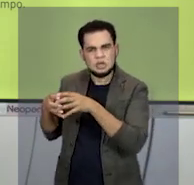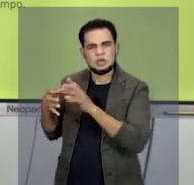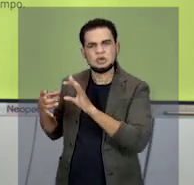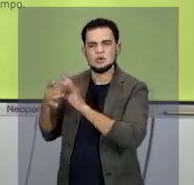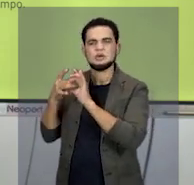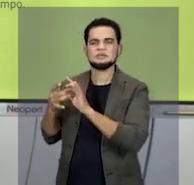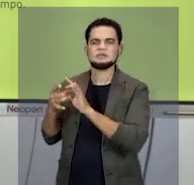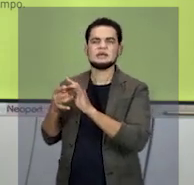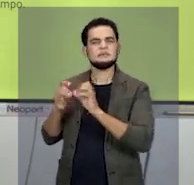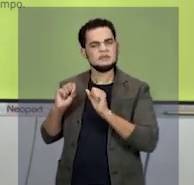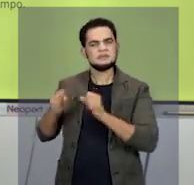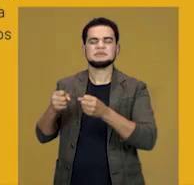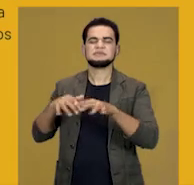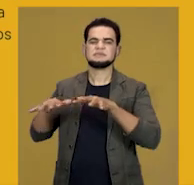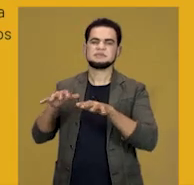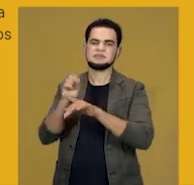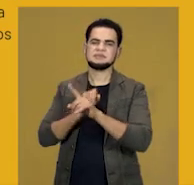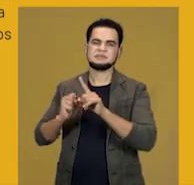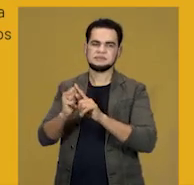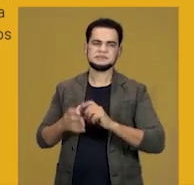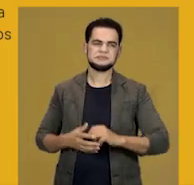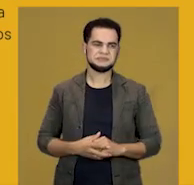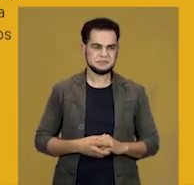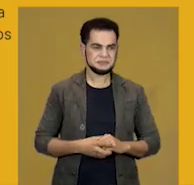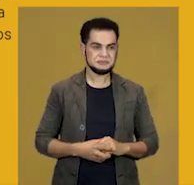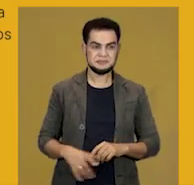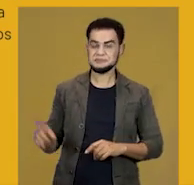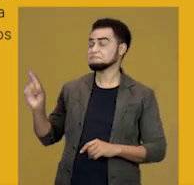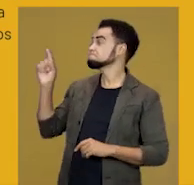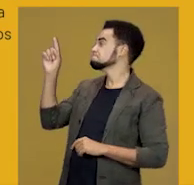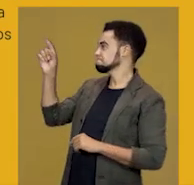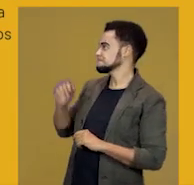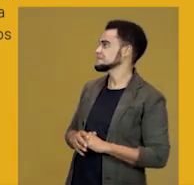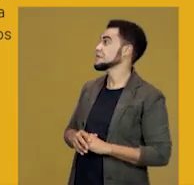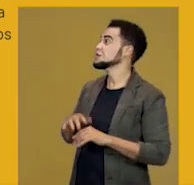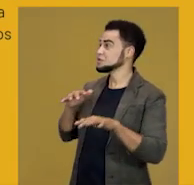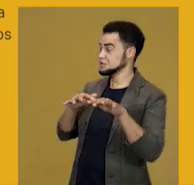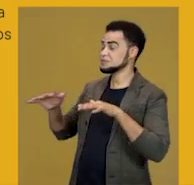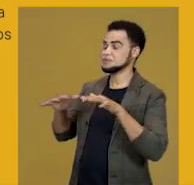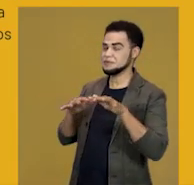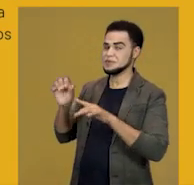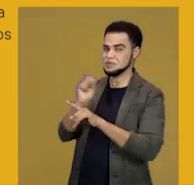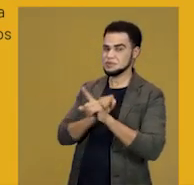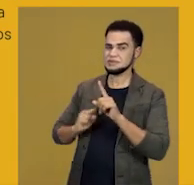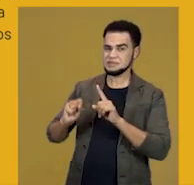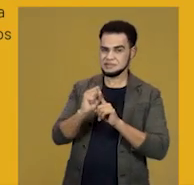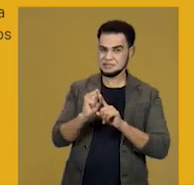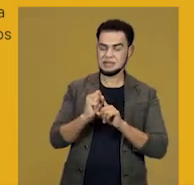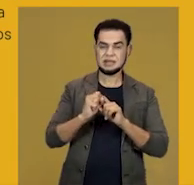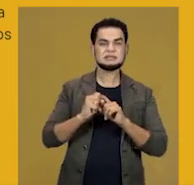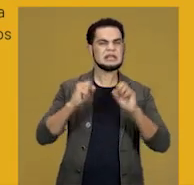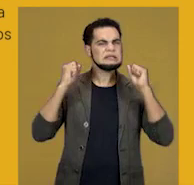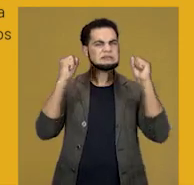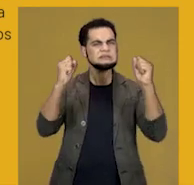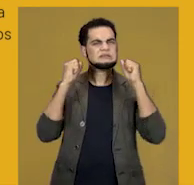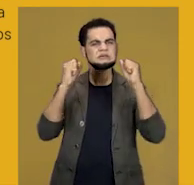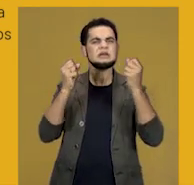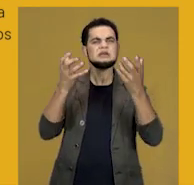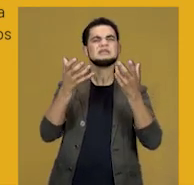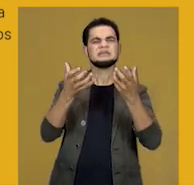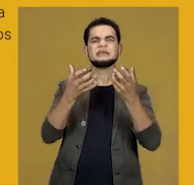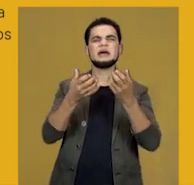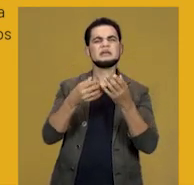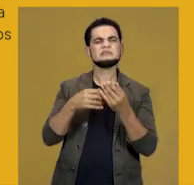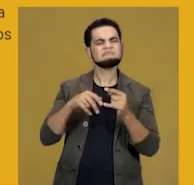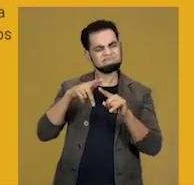né? Os movimentos sociais do campo visam a democratização da posse pela terra e a reparação de